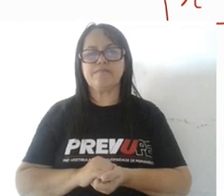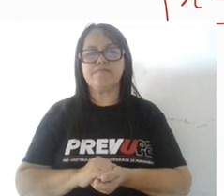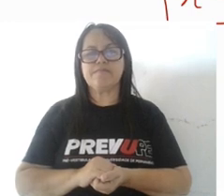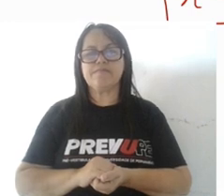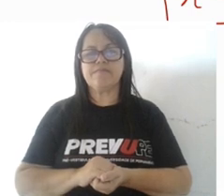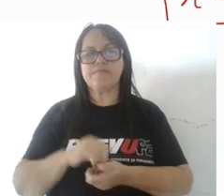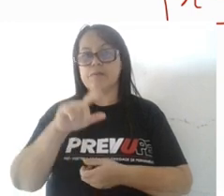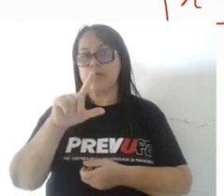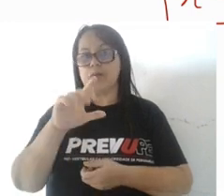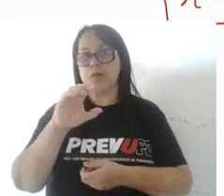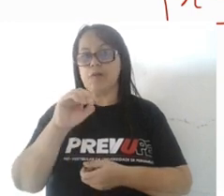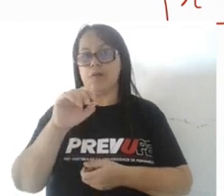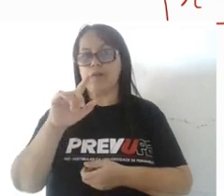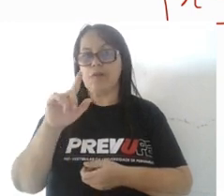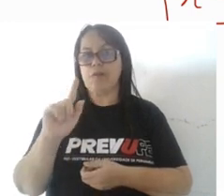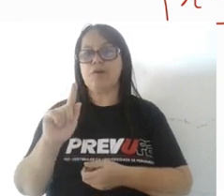Log